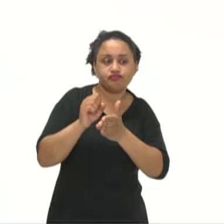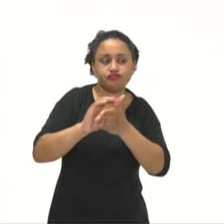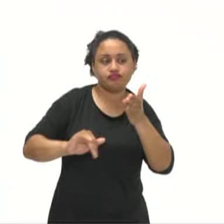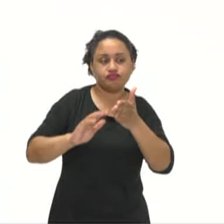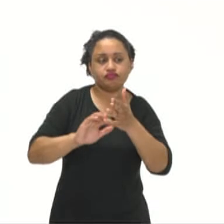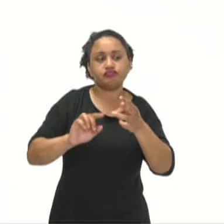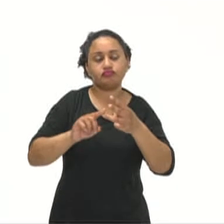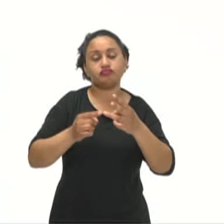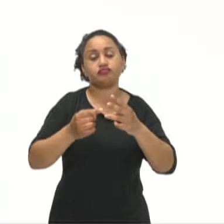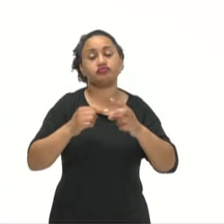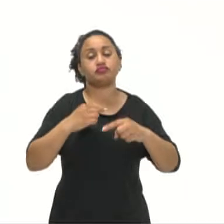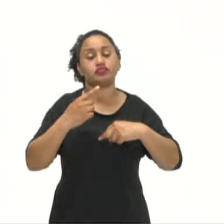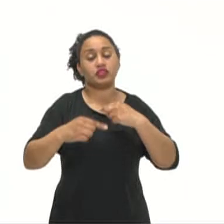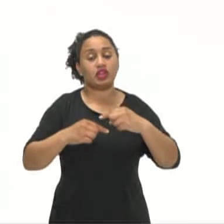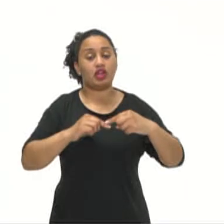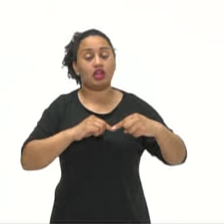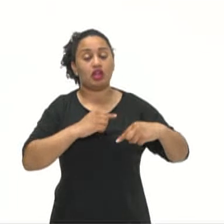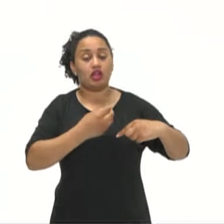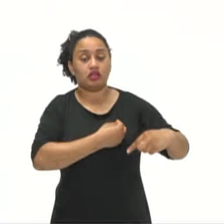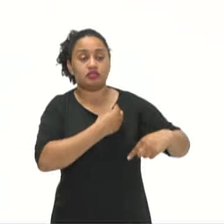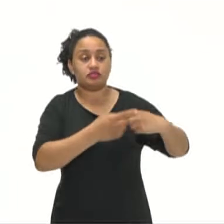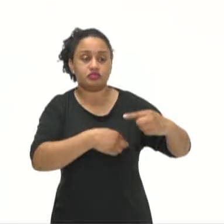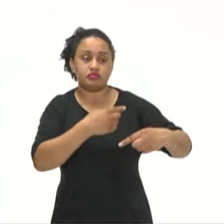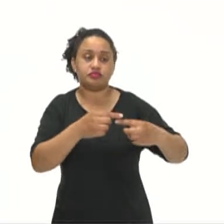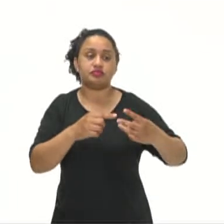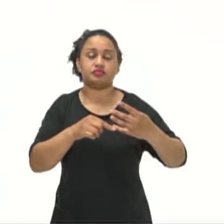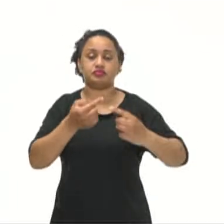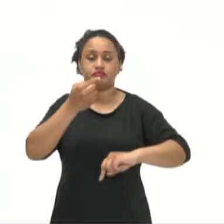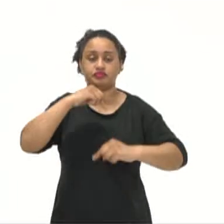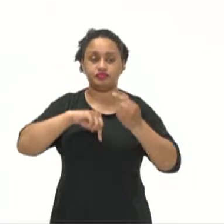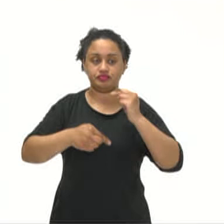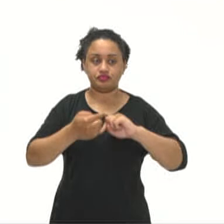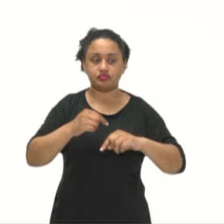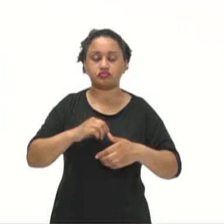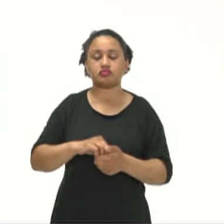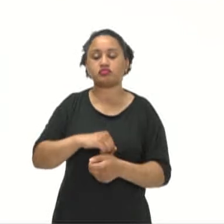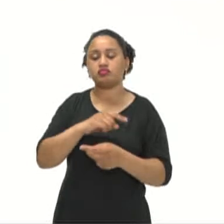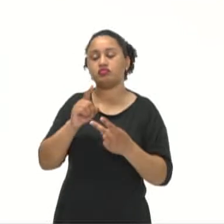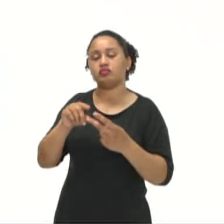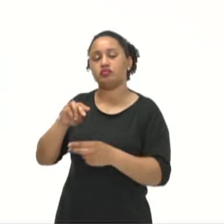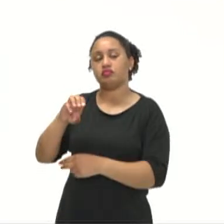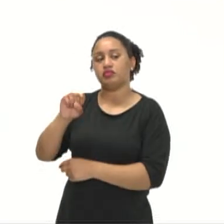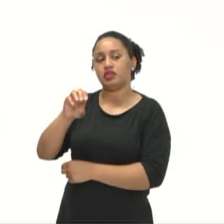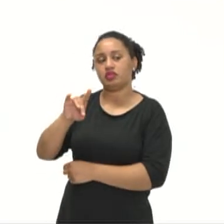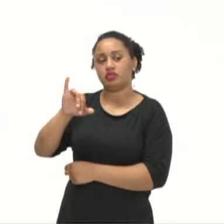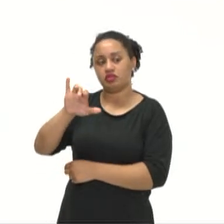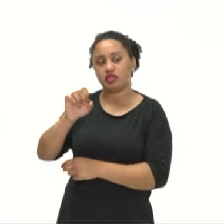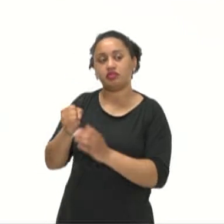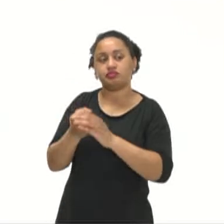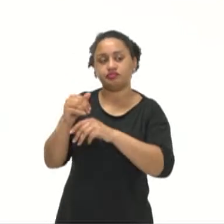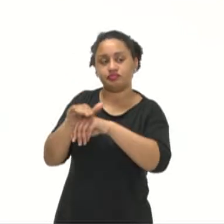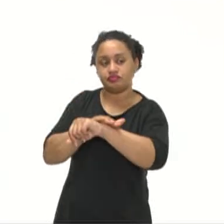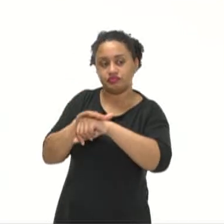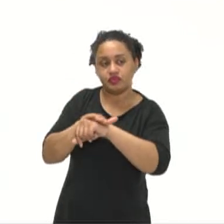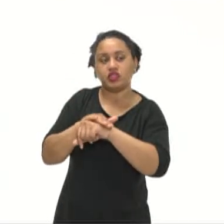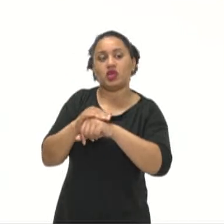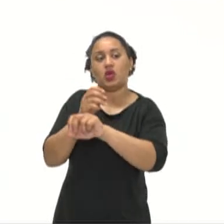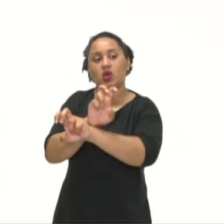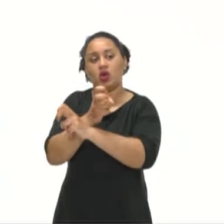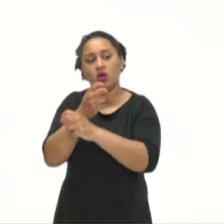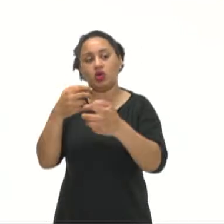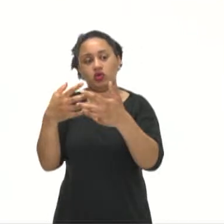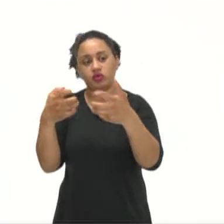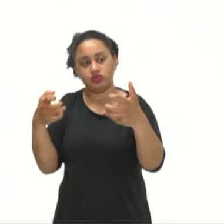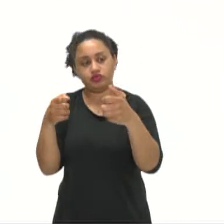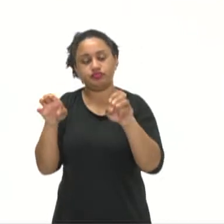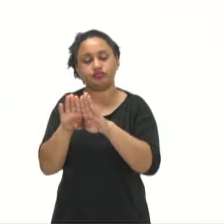reprodutor e digestivo, tá? A mesoderme origina a derme, os ossos, os músculos, bem como o